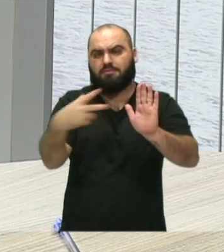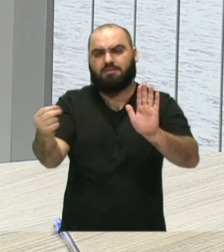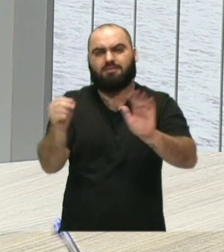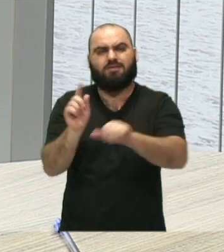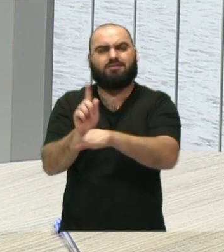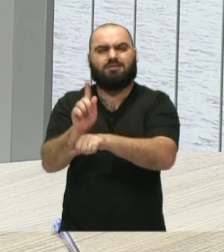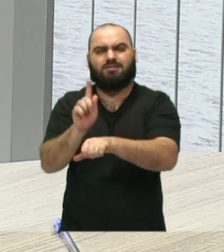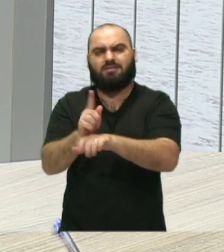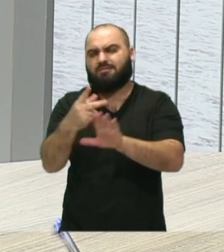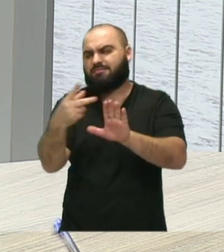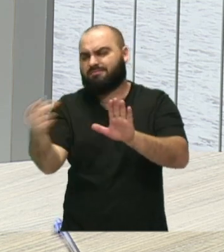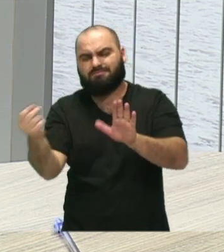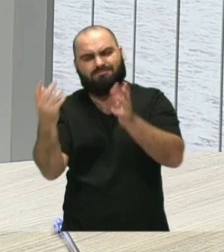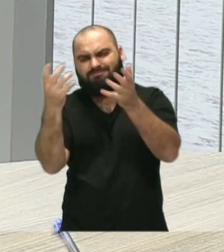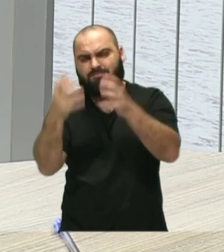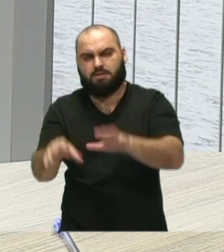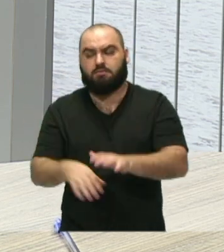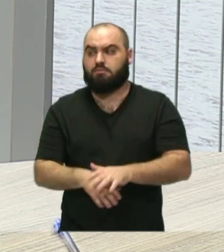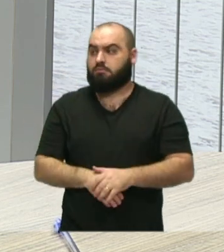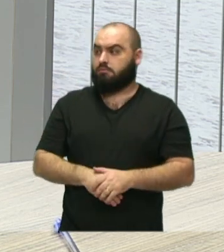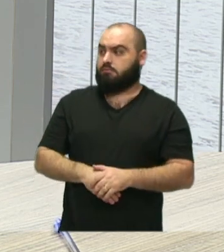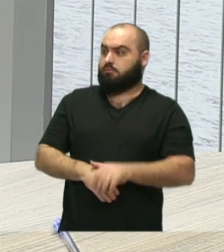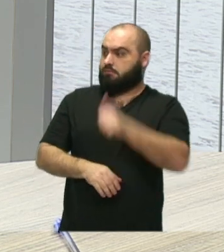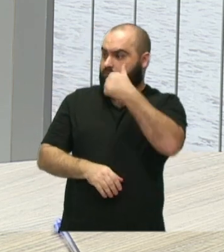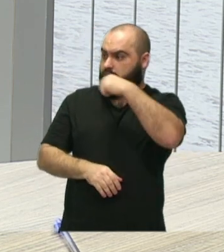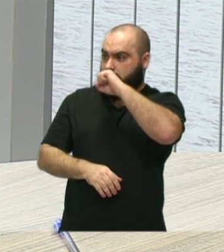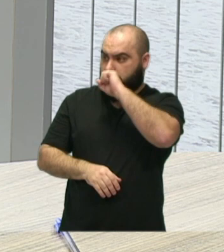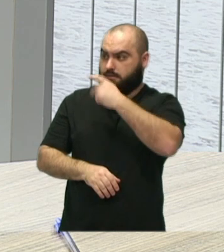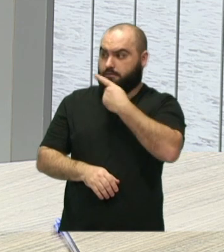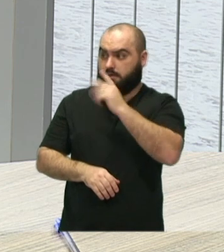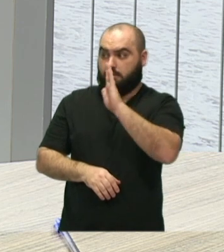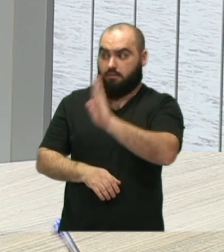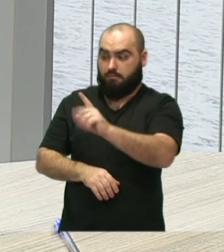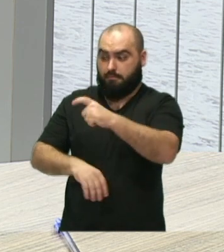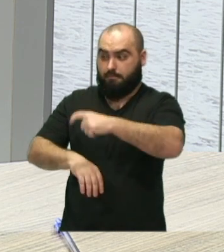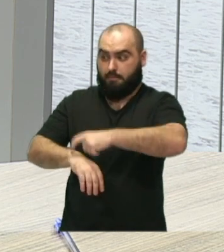gestão. E a minha mãe falava assim, neste momento